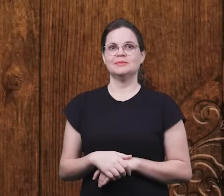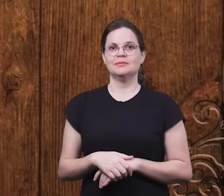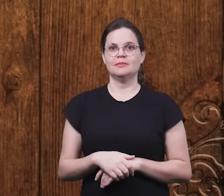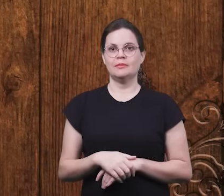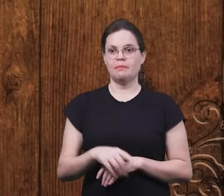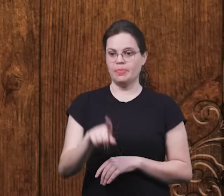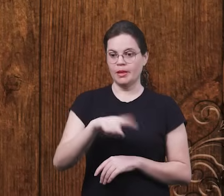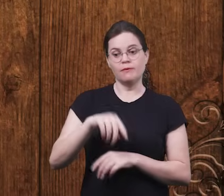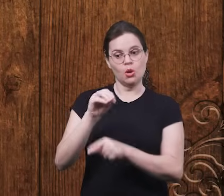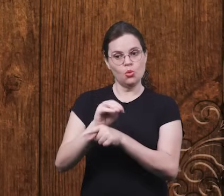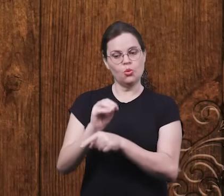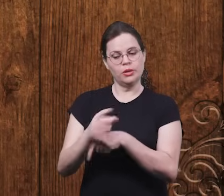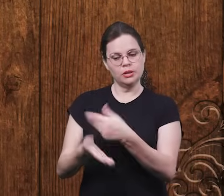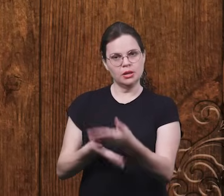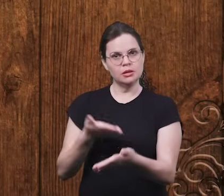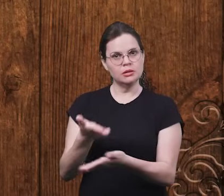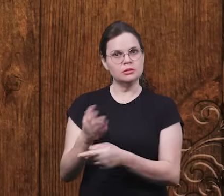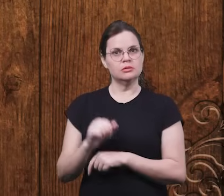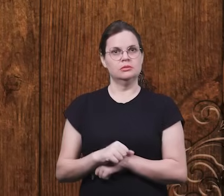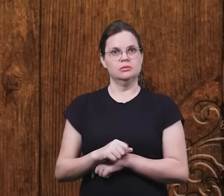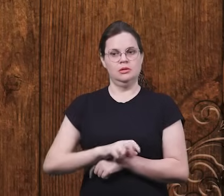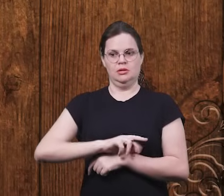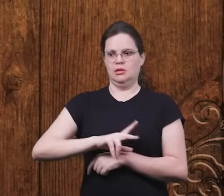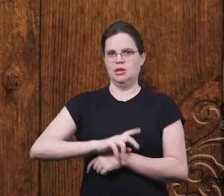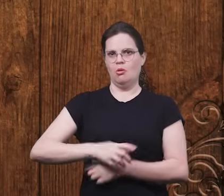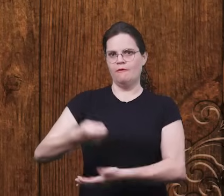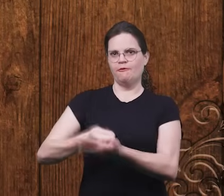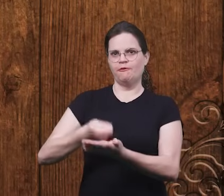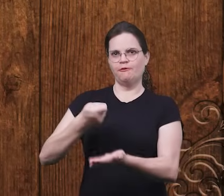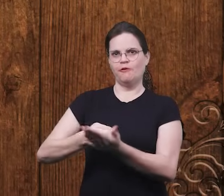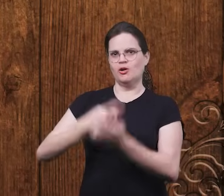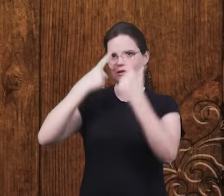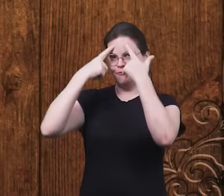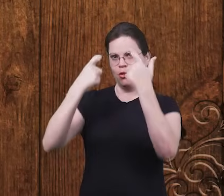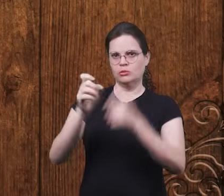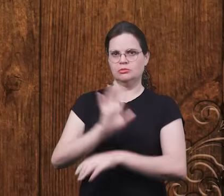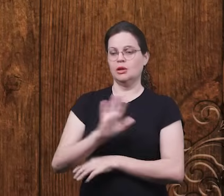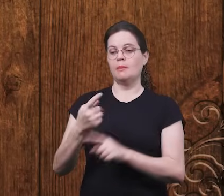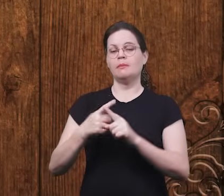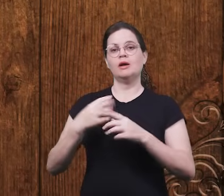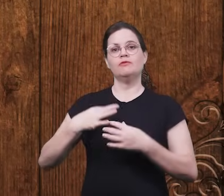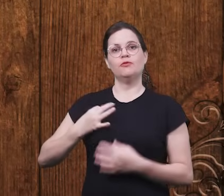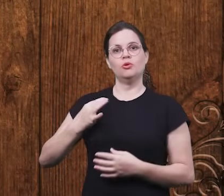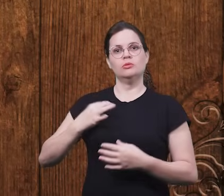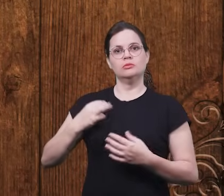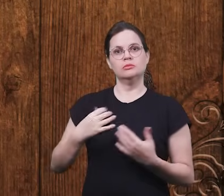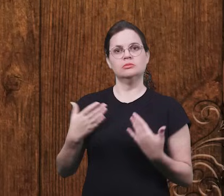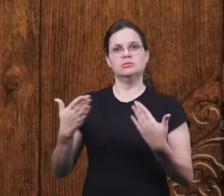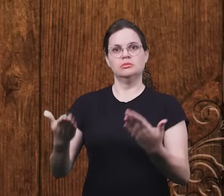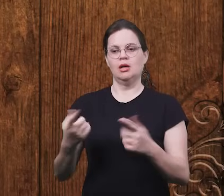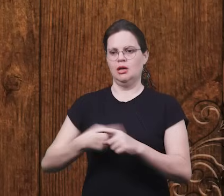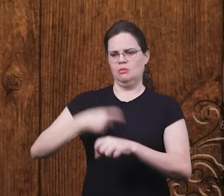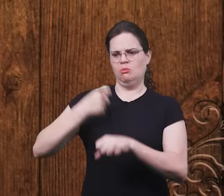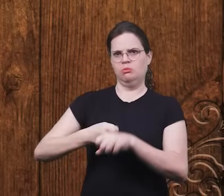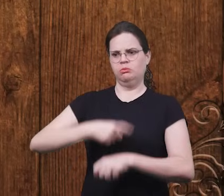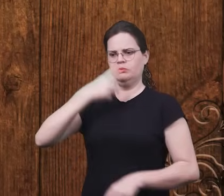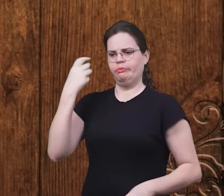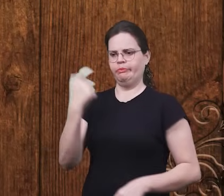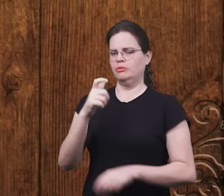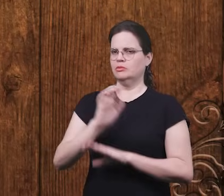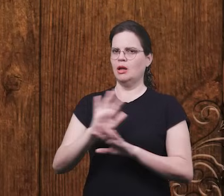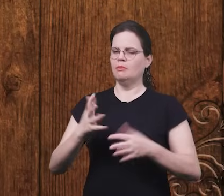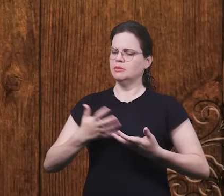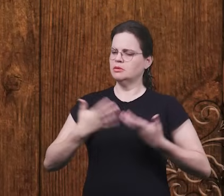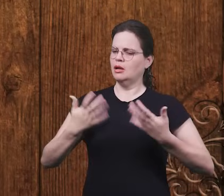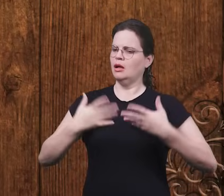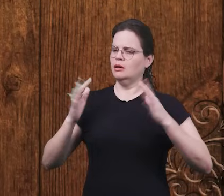vós, tendo cuidado dele. Então, é o cuidado. Não por força, mas voluntariamente, nem por torpe ganância, mas